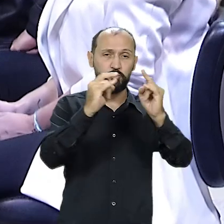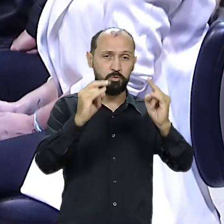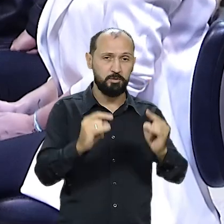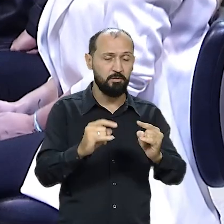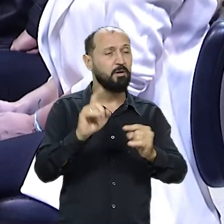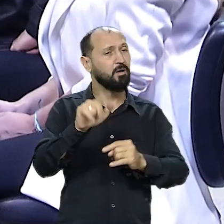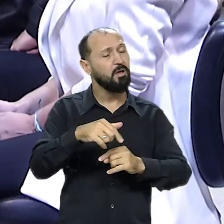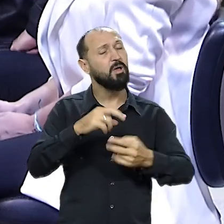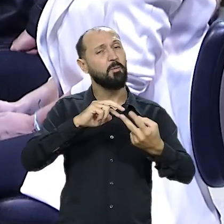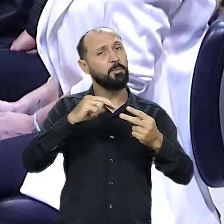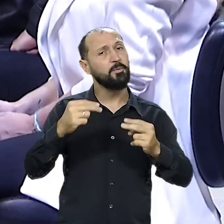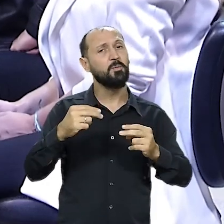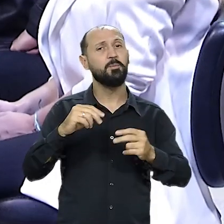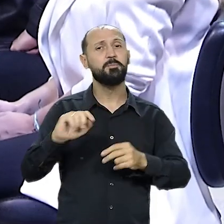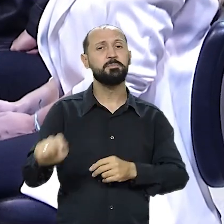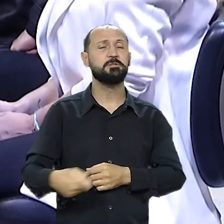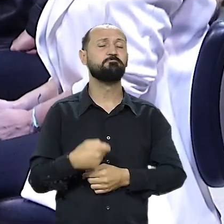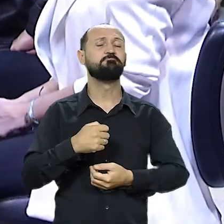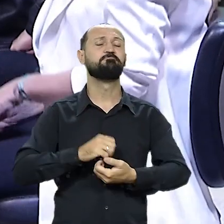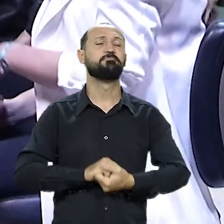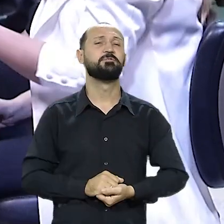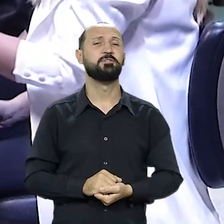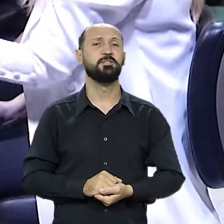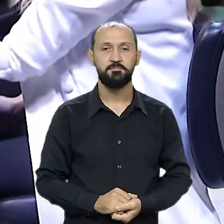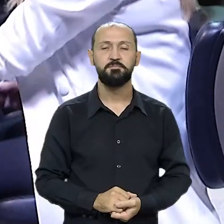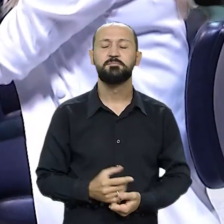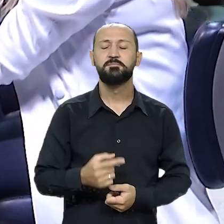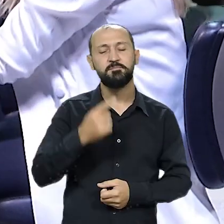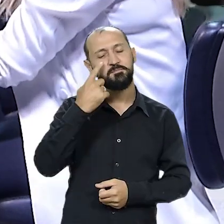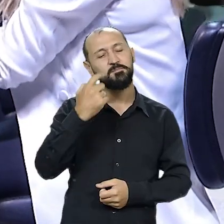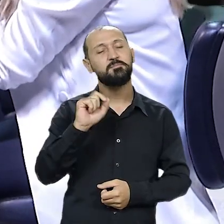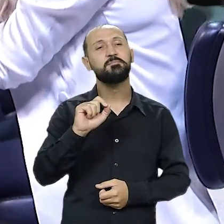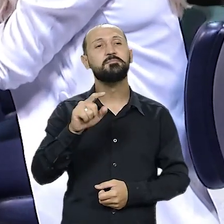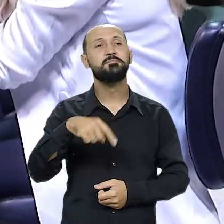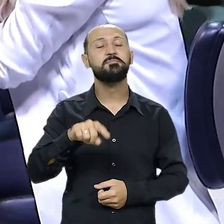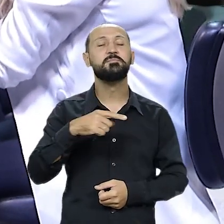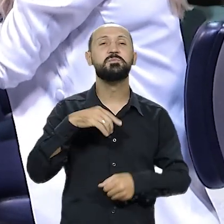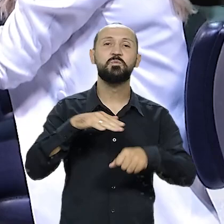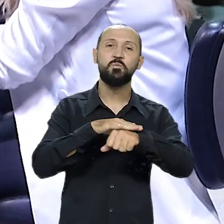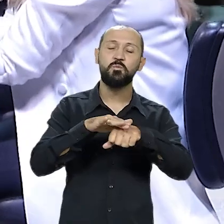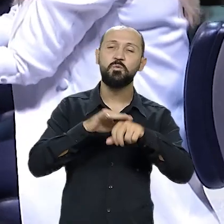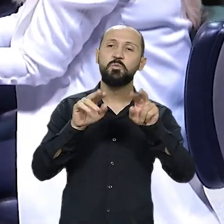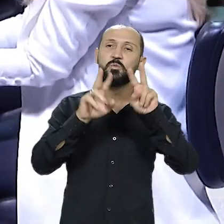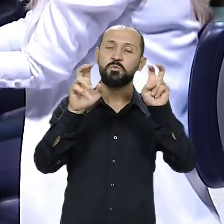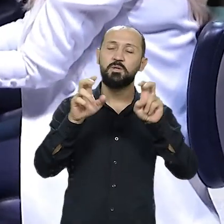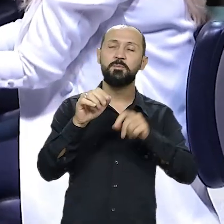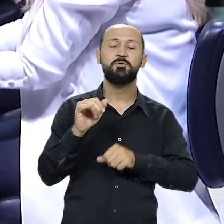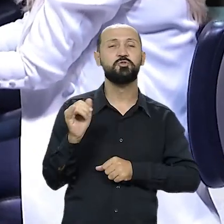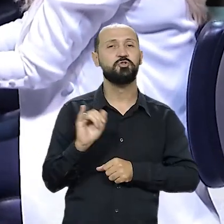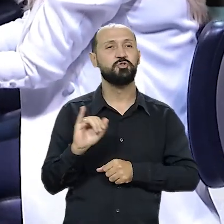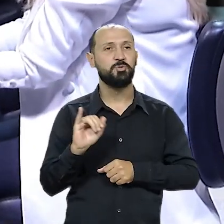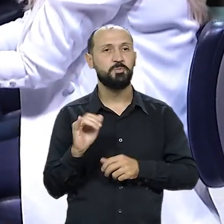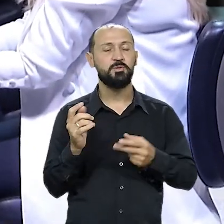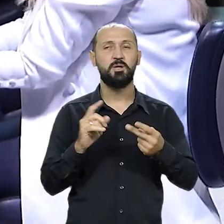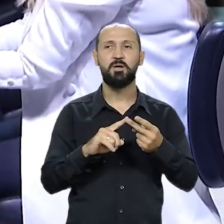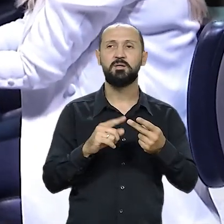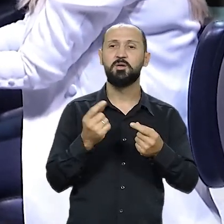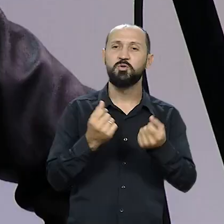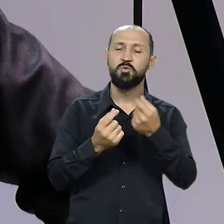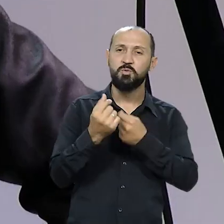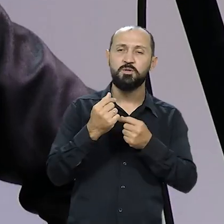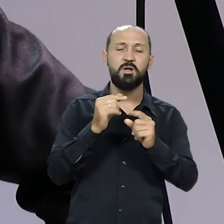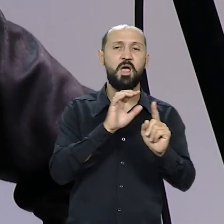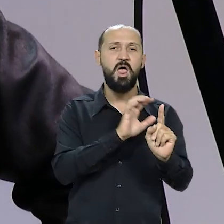dos assentamentos. É uma alternativa. Interessante, né, Janaína? A gente falou sobre as questões tributárias, né, uma parte da economia, e o